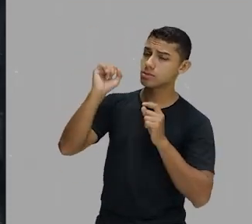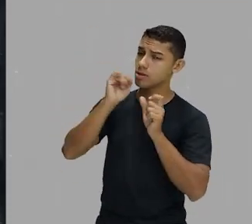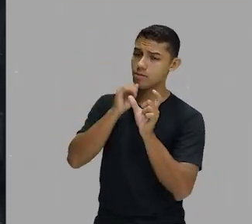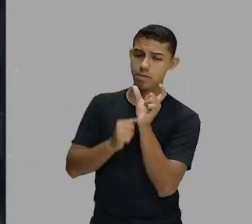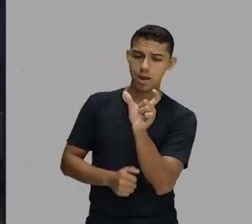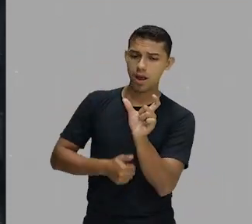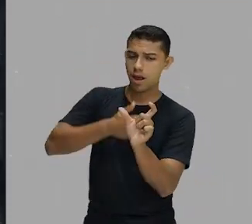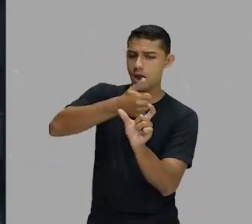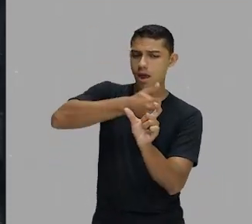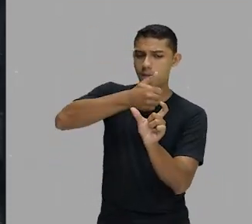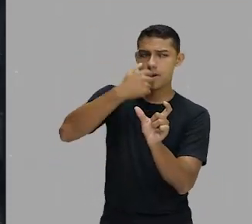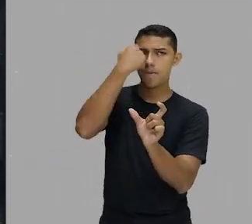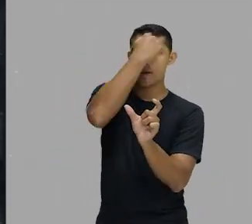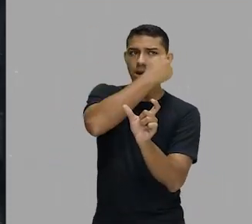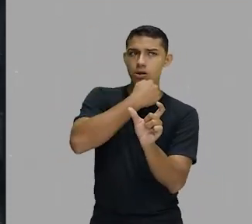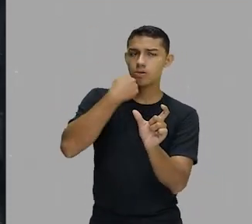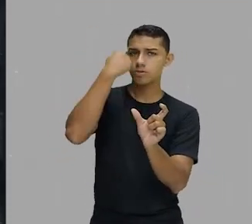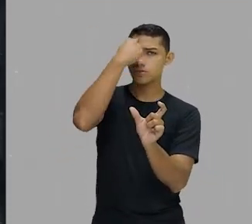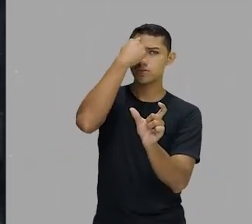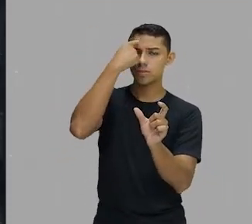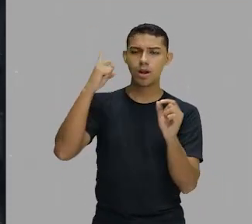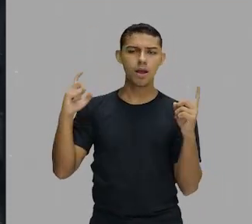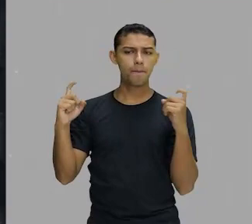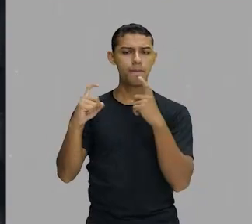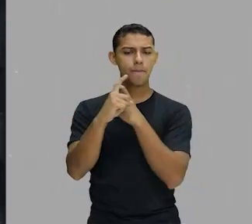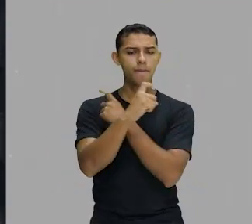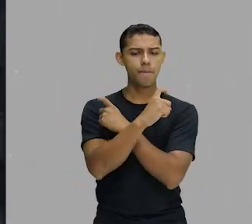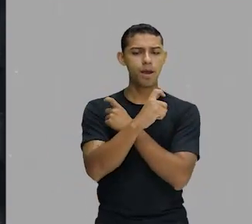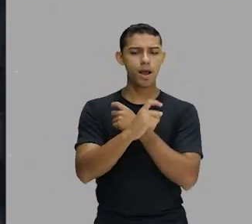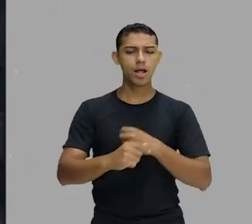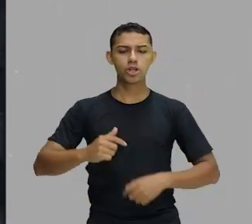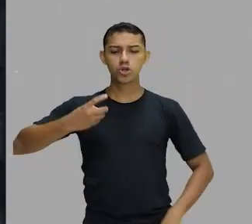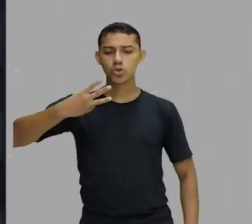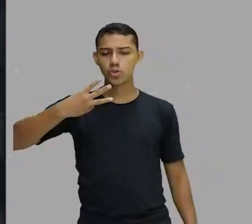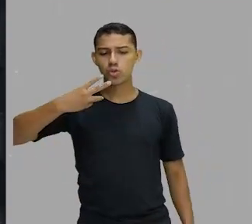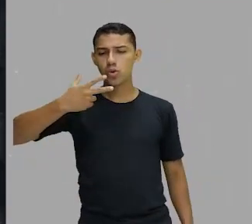primeira hora, o valor de bactérias é 2000